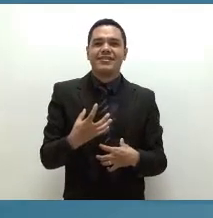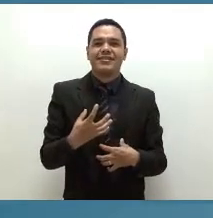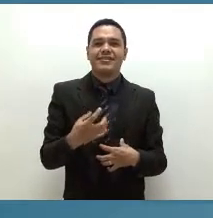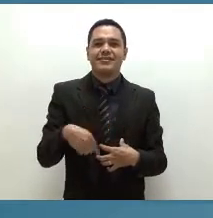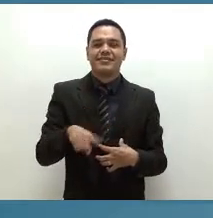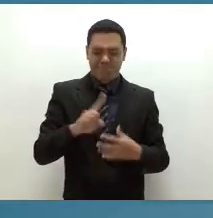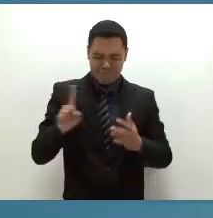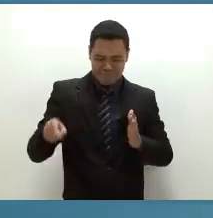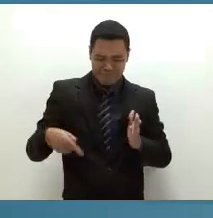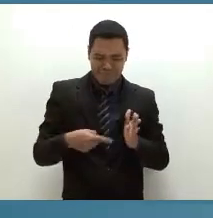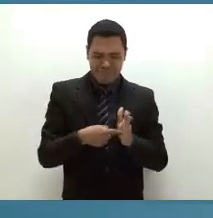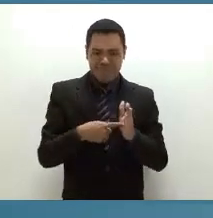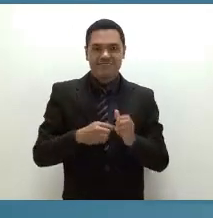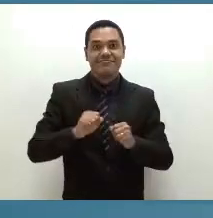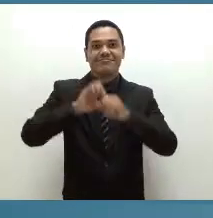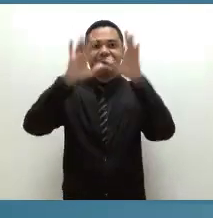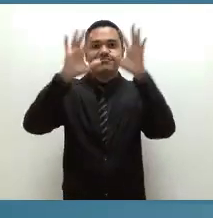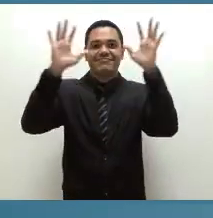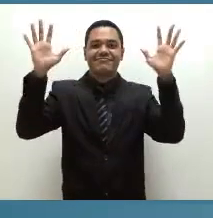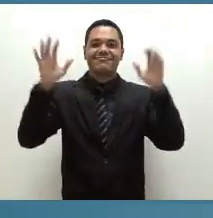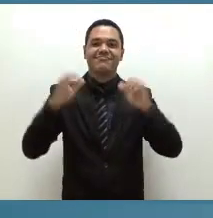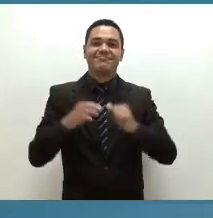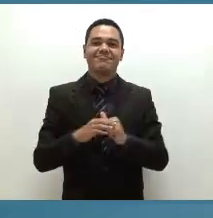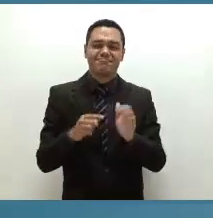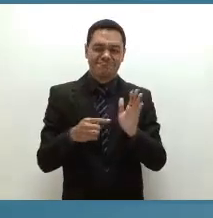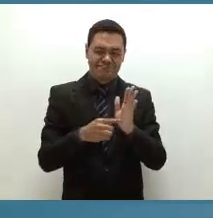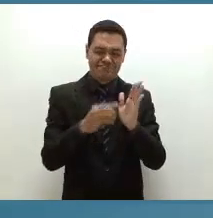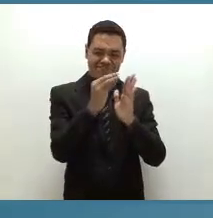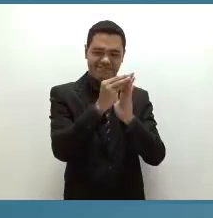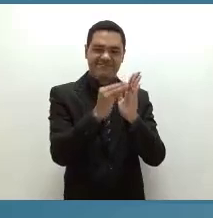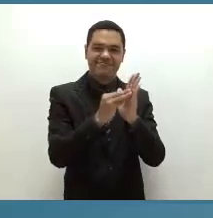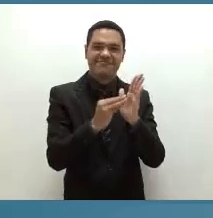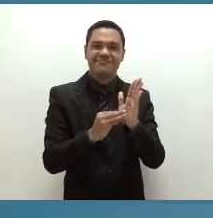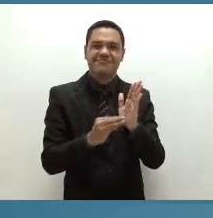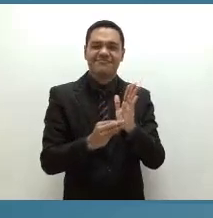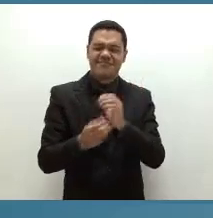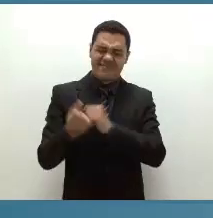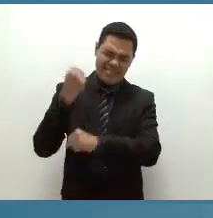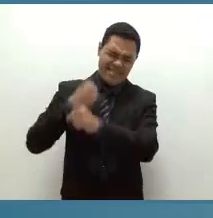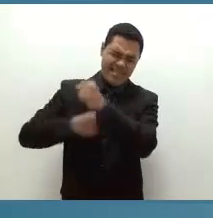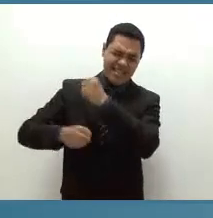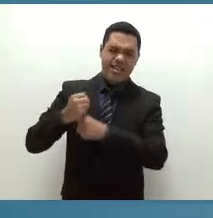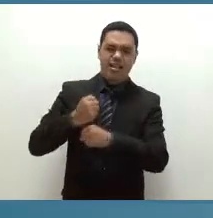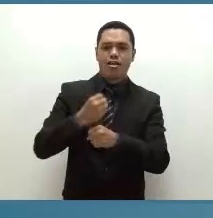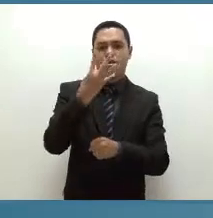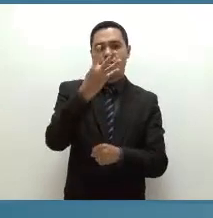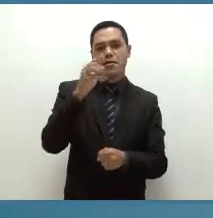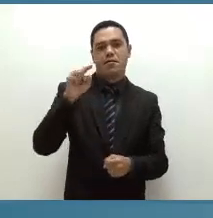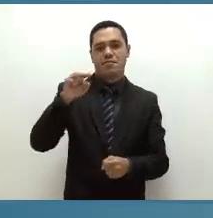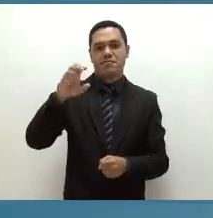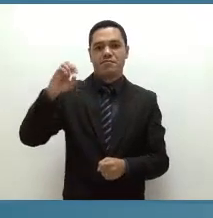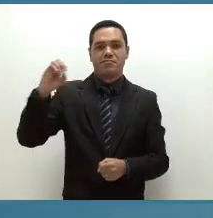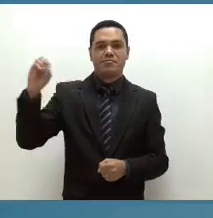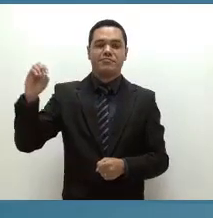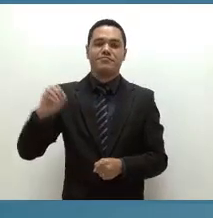foi apresentado, mas está escrito há pelo menos 4.000 anos.